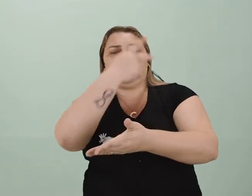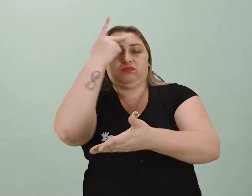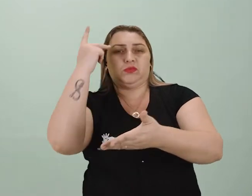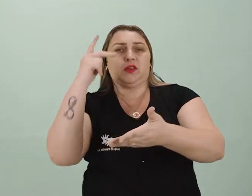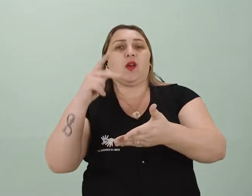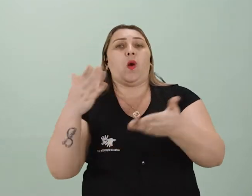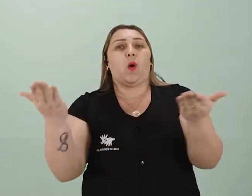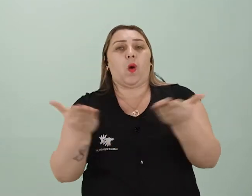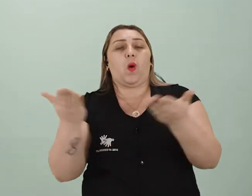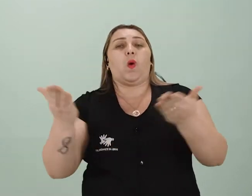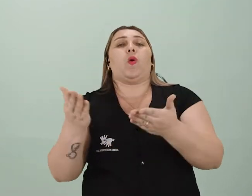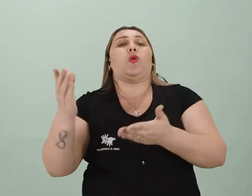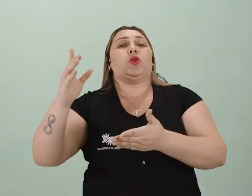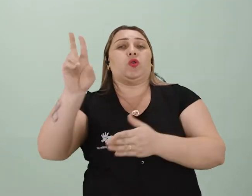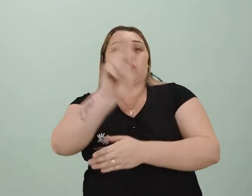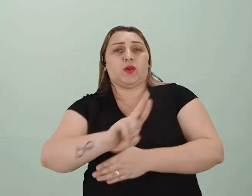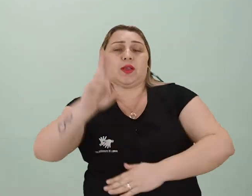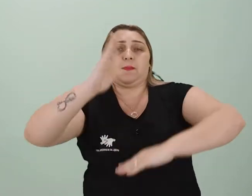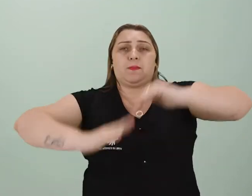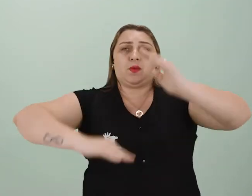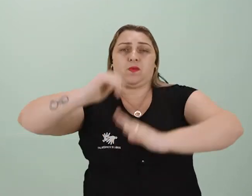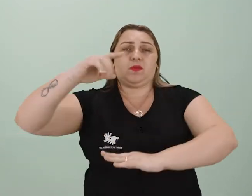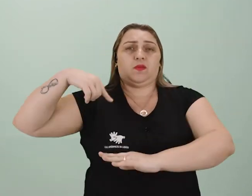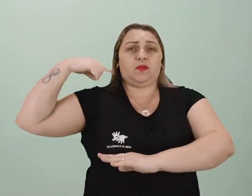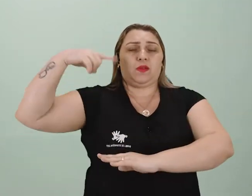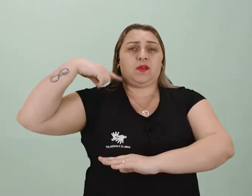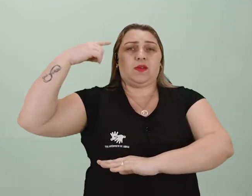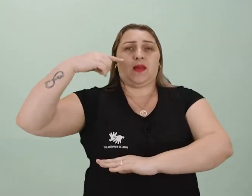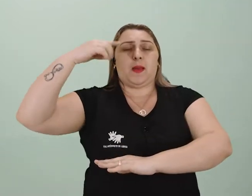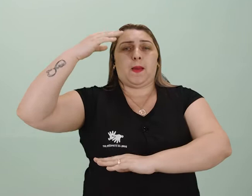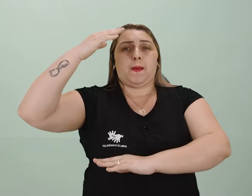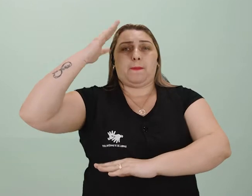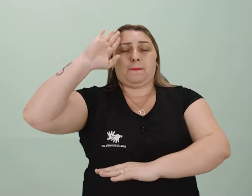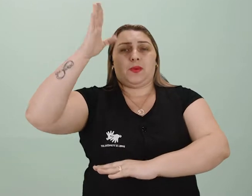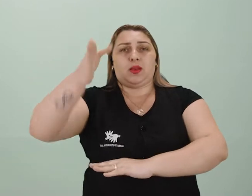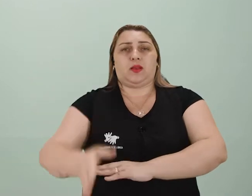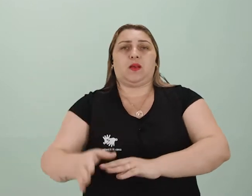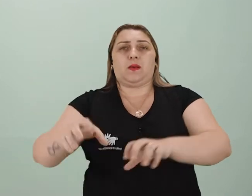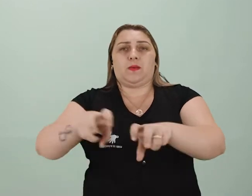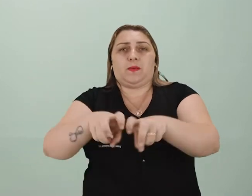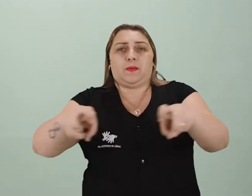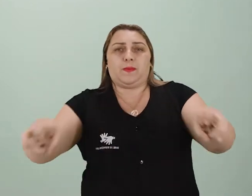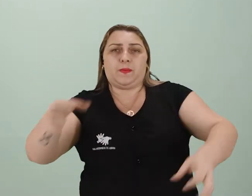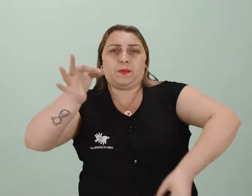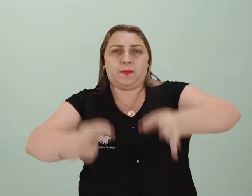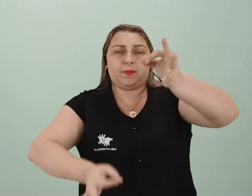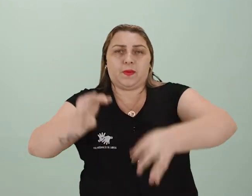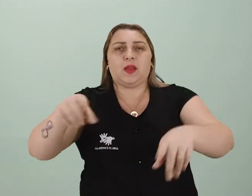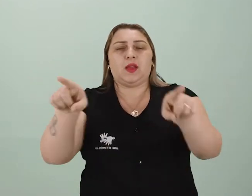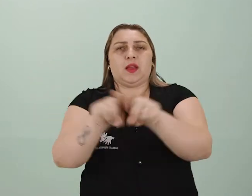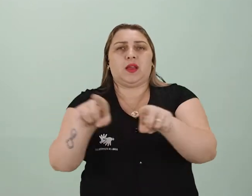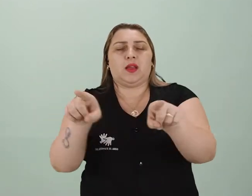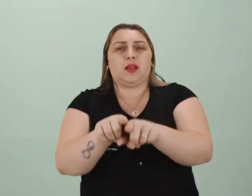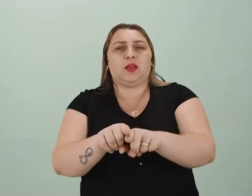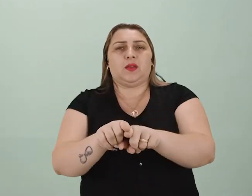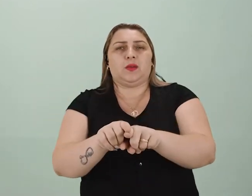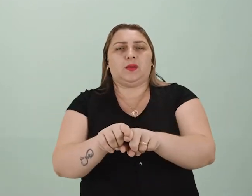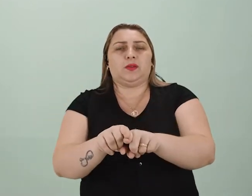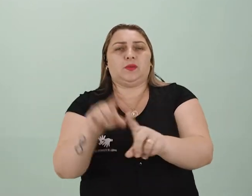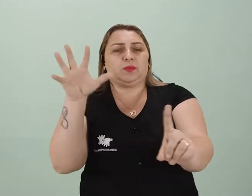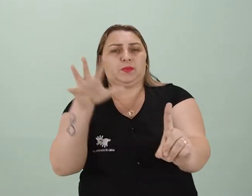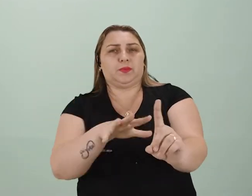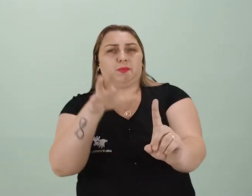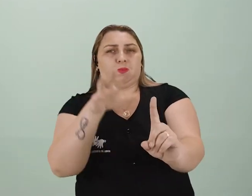pelos profissionais do direito, né, principalmente aí nos tribunais de júri, e também no convencimento, né,